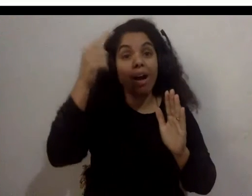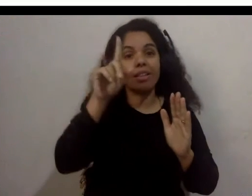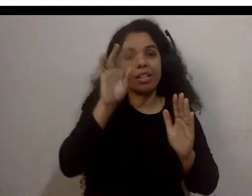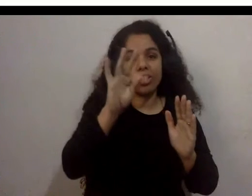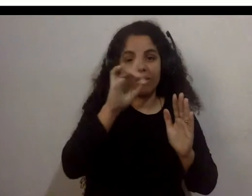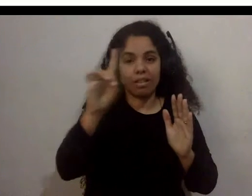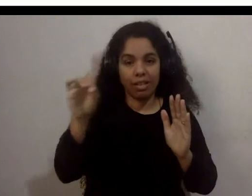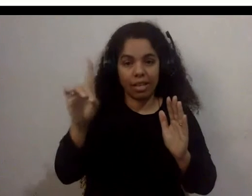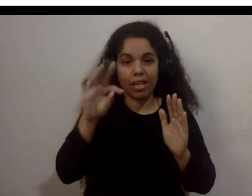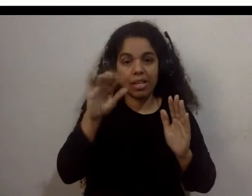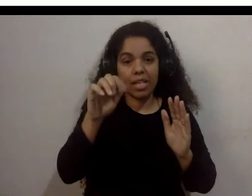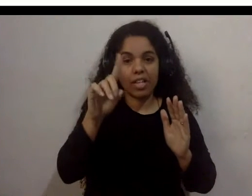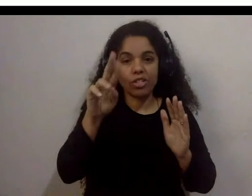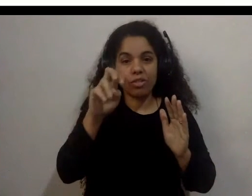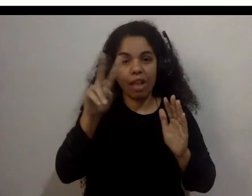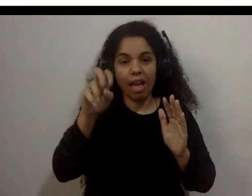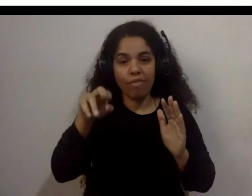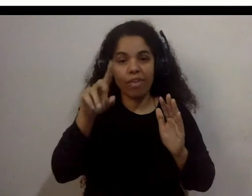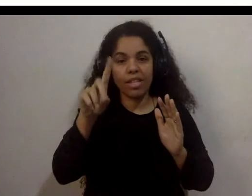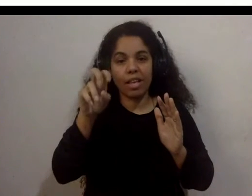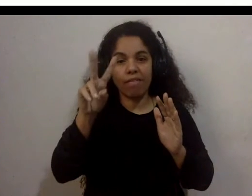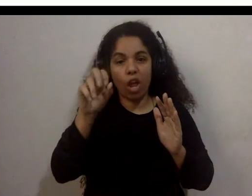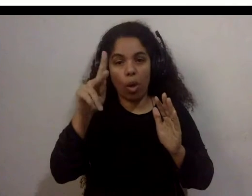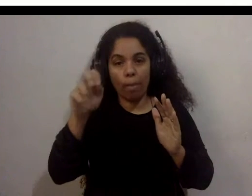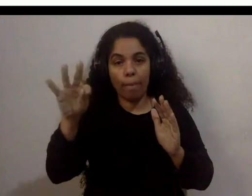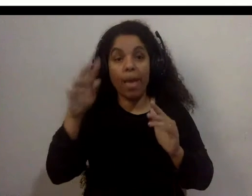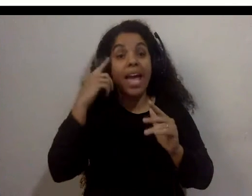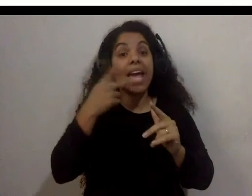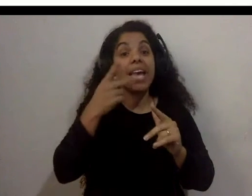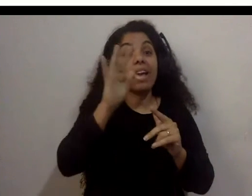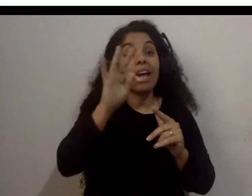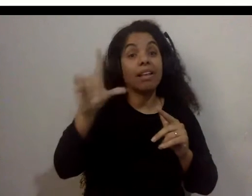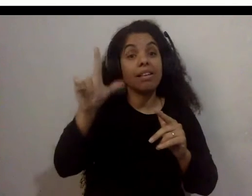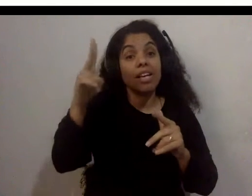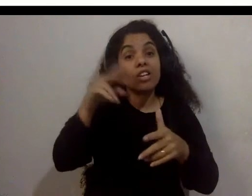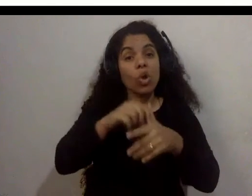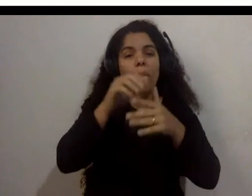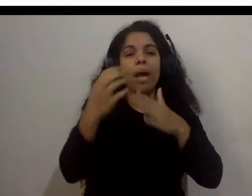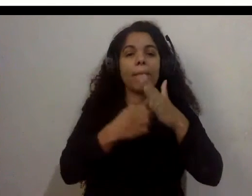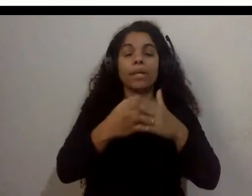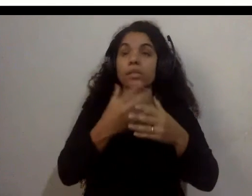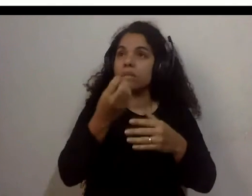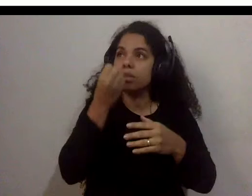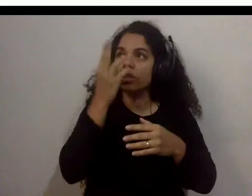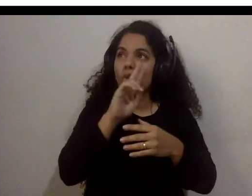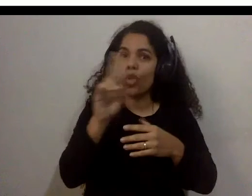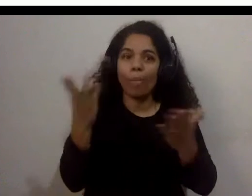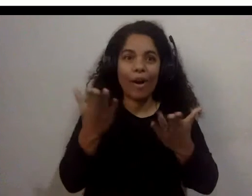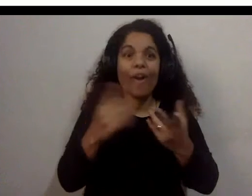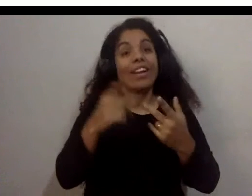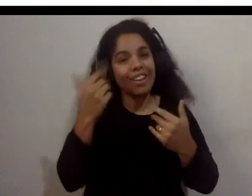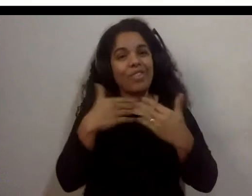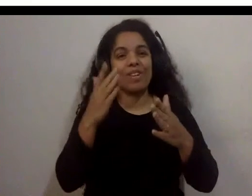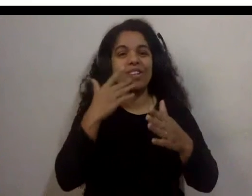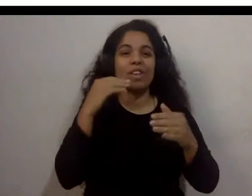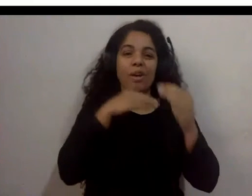Driven Development. Ele fala que na época ele era um líder técnico numa empresa que me fugiu o nome agora, e ele começou a perceber